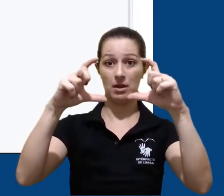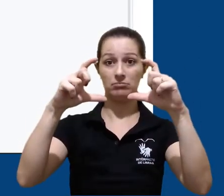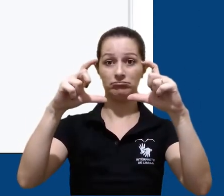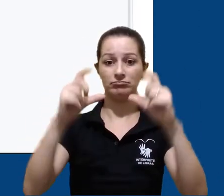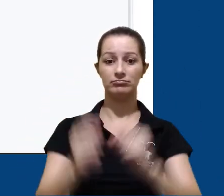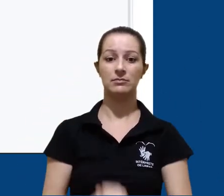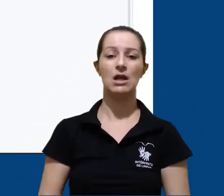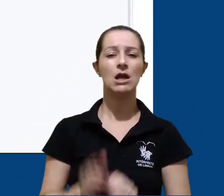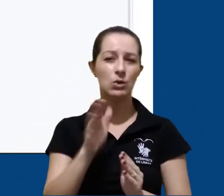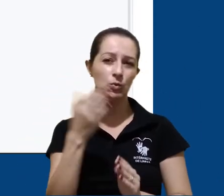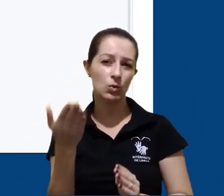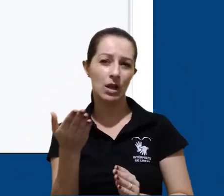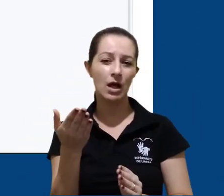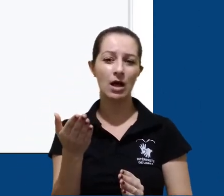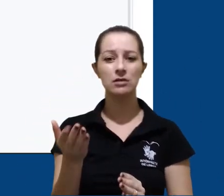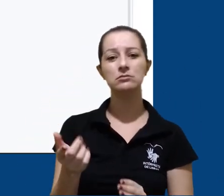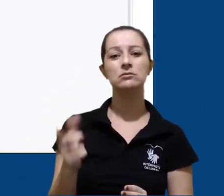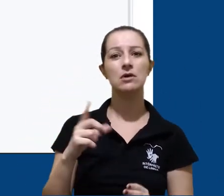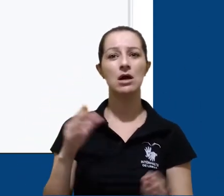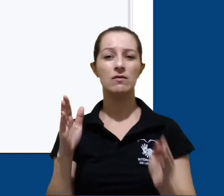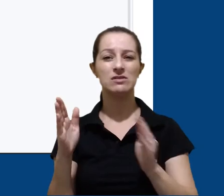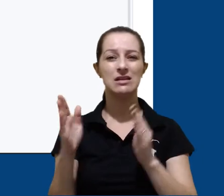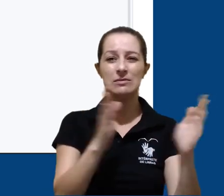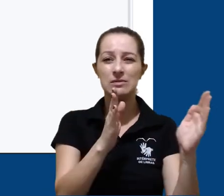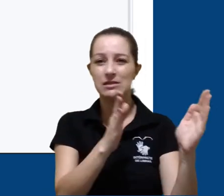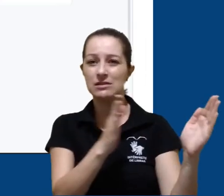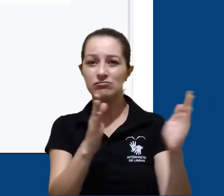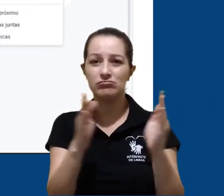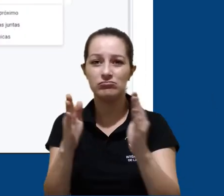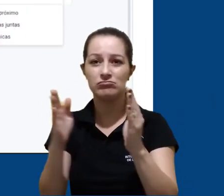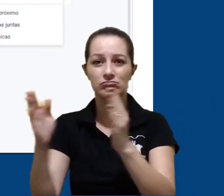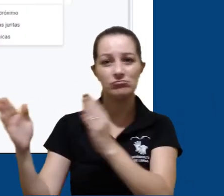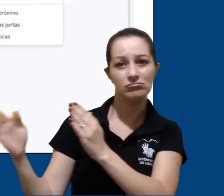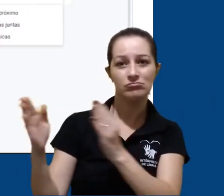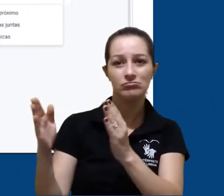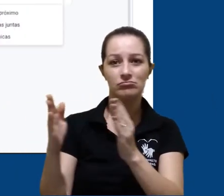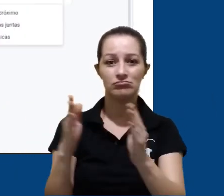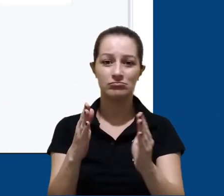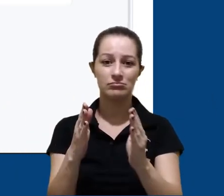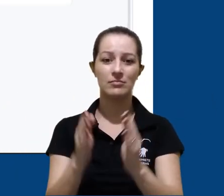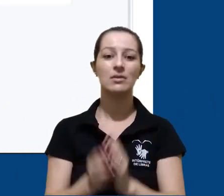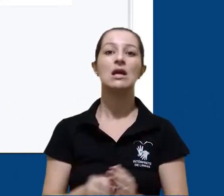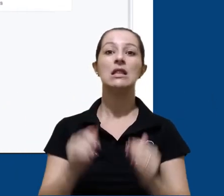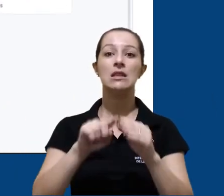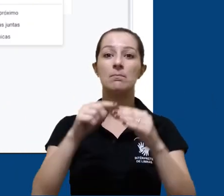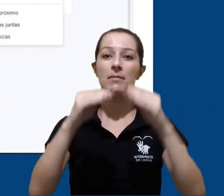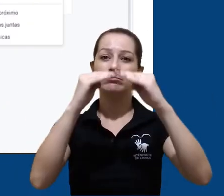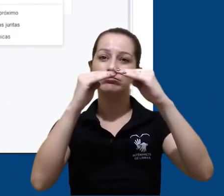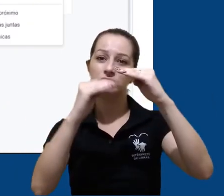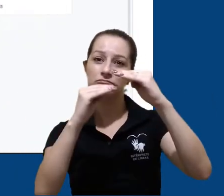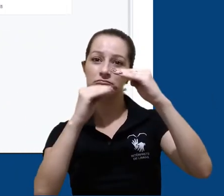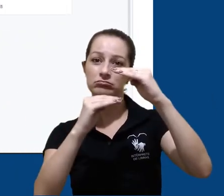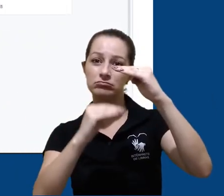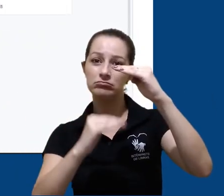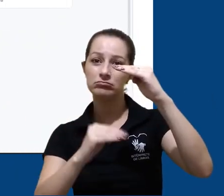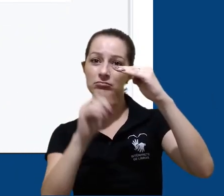e mais ao lado podemos editar o alinhamento do texto o espaçamento entre as linhas